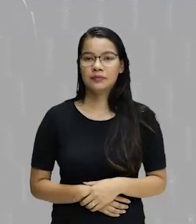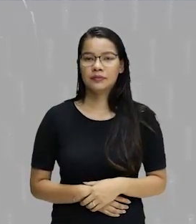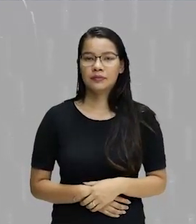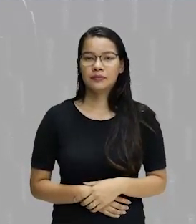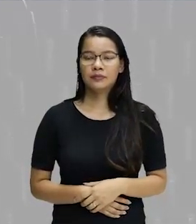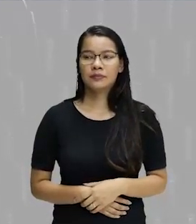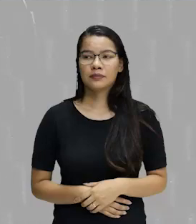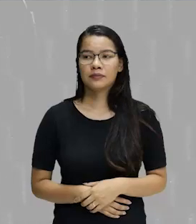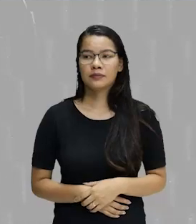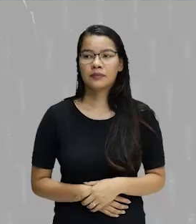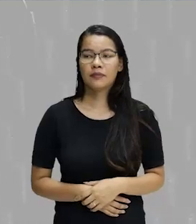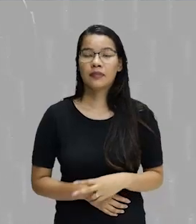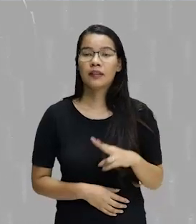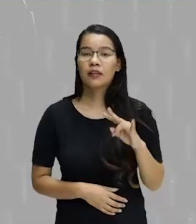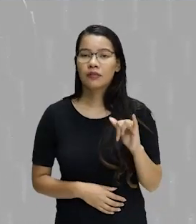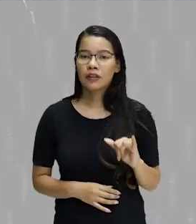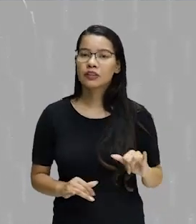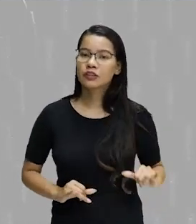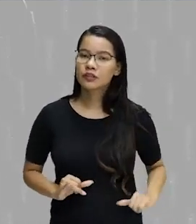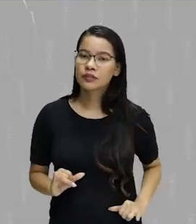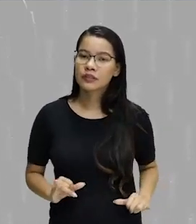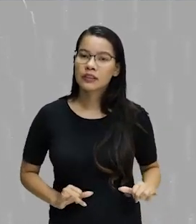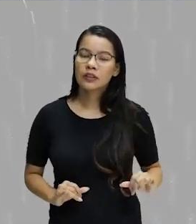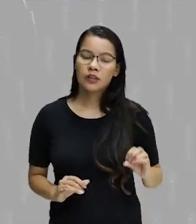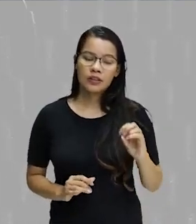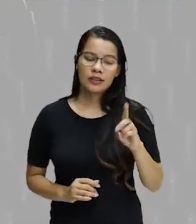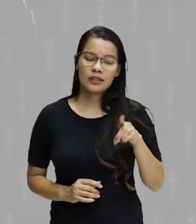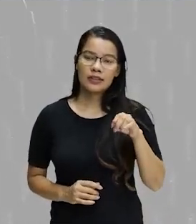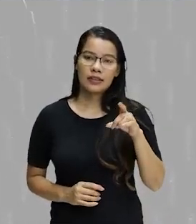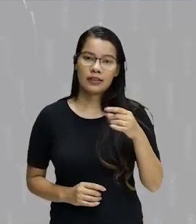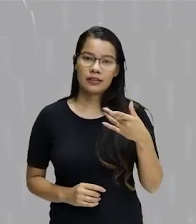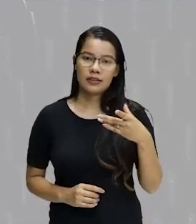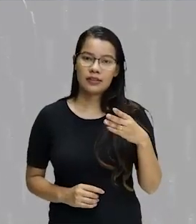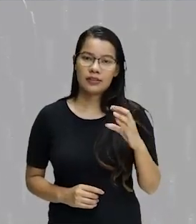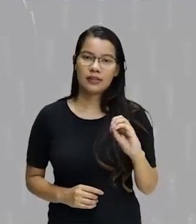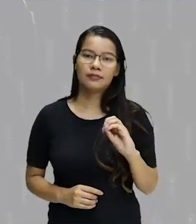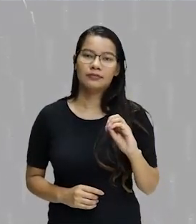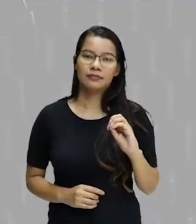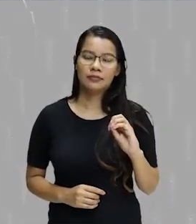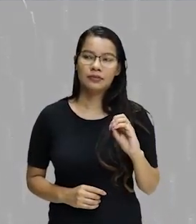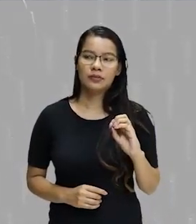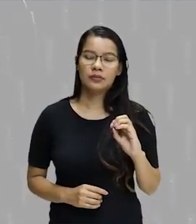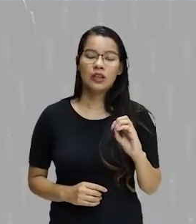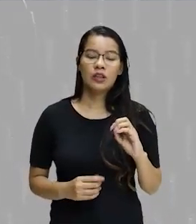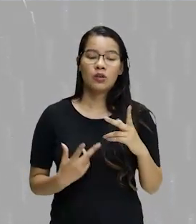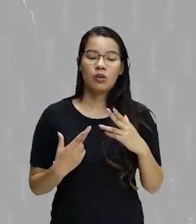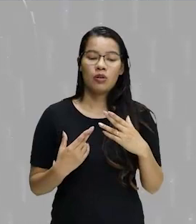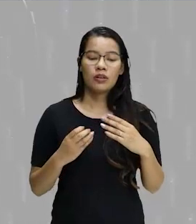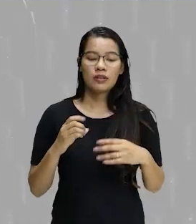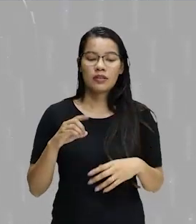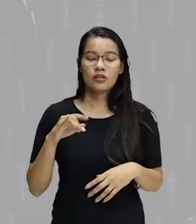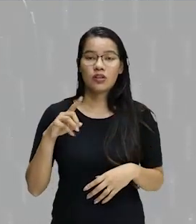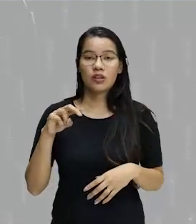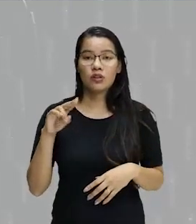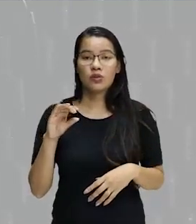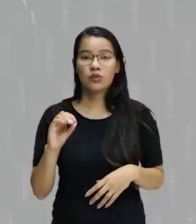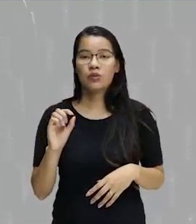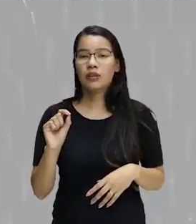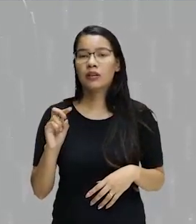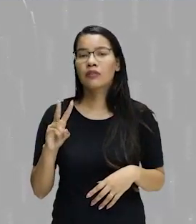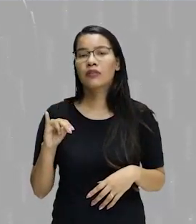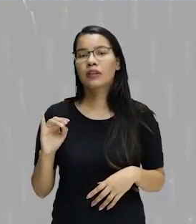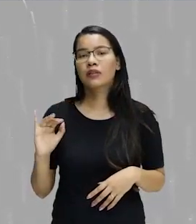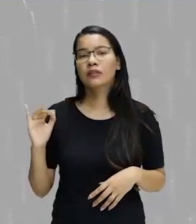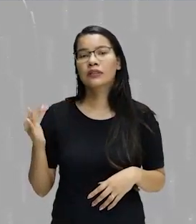primário, e ele vai sofrer essa oxidação, né? Vai reagir com o oxigênio. Então, o que vai acontecer? Olha